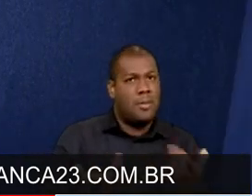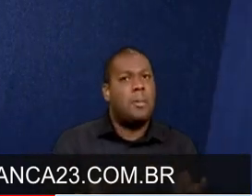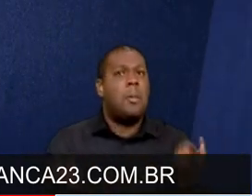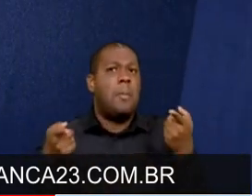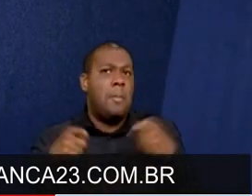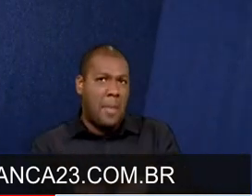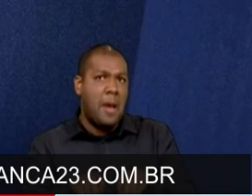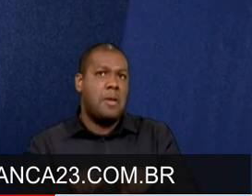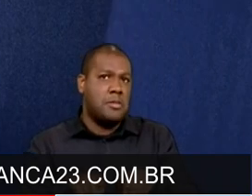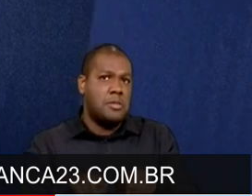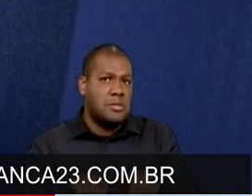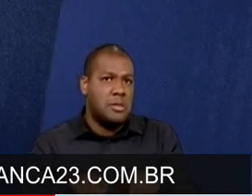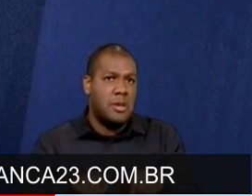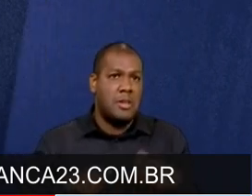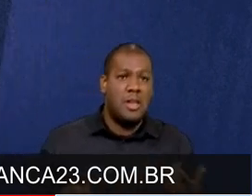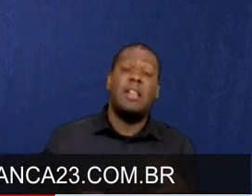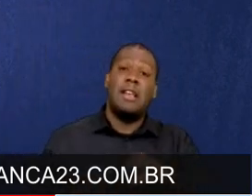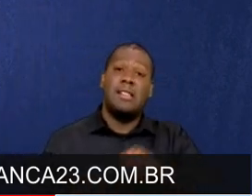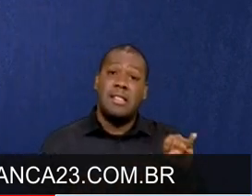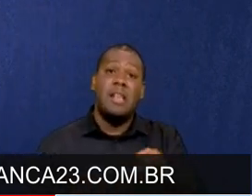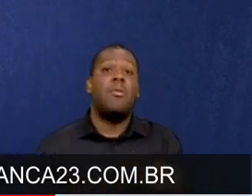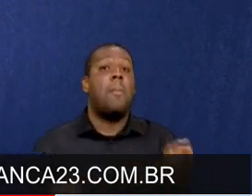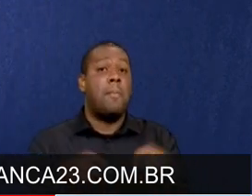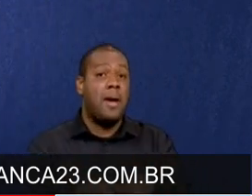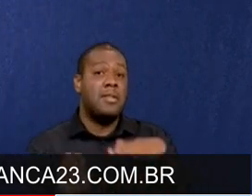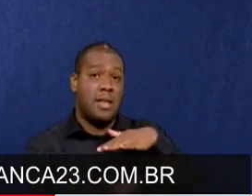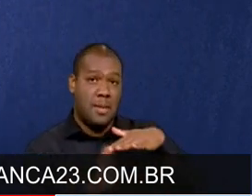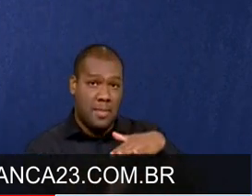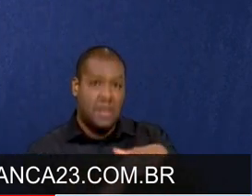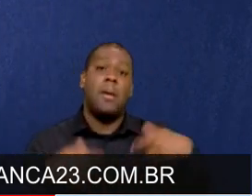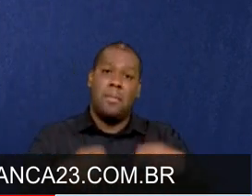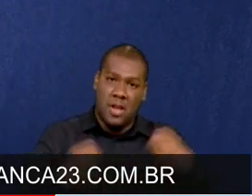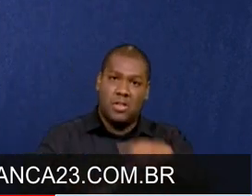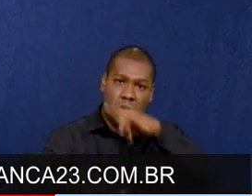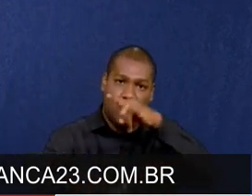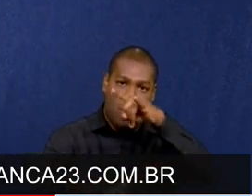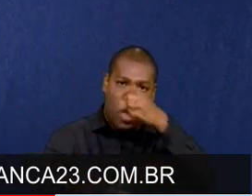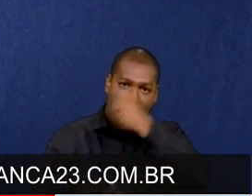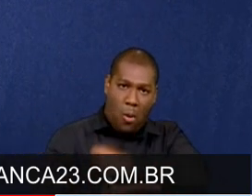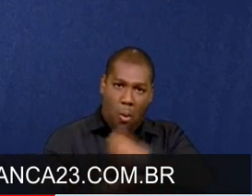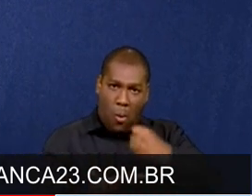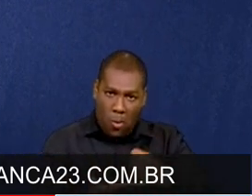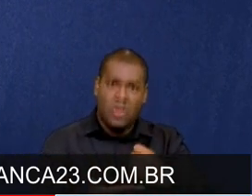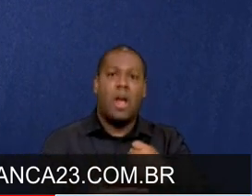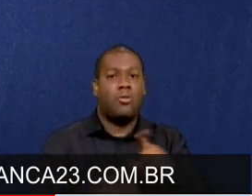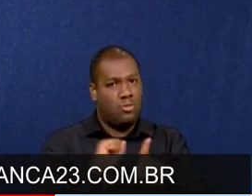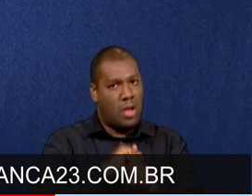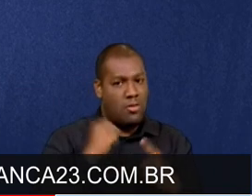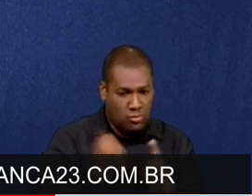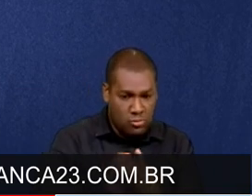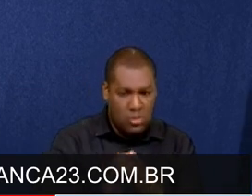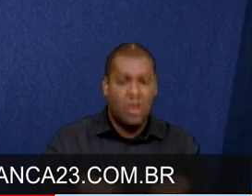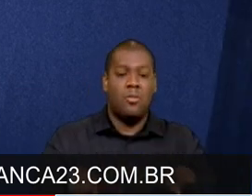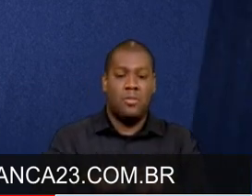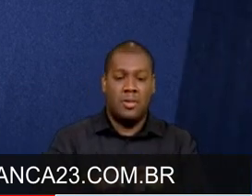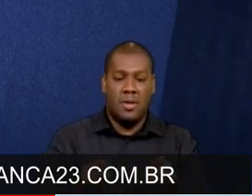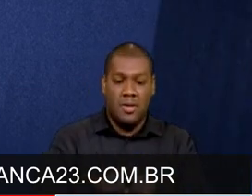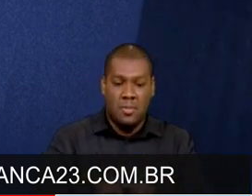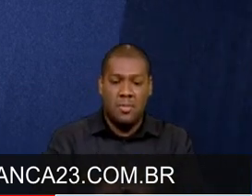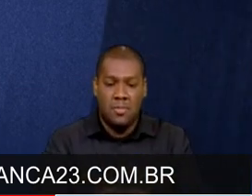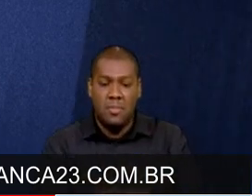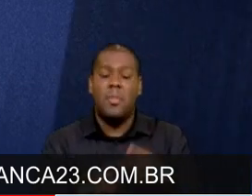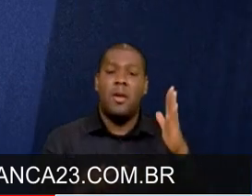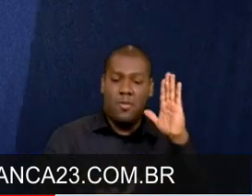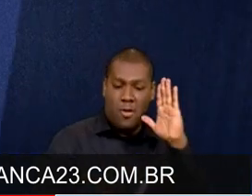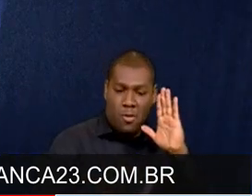contemplados ou não. Se for sócio de empresa, é preciso o contrato social. E ainda, para os autônomos, o extrato do carnê-leão com os